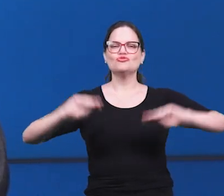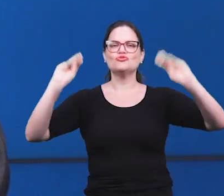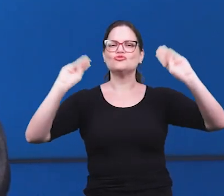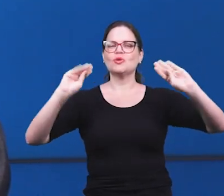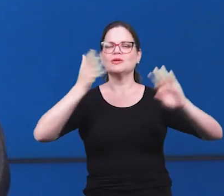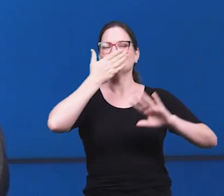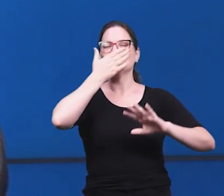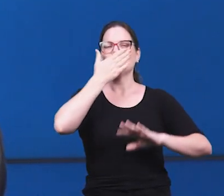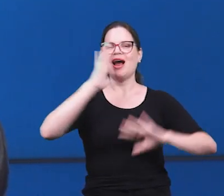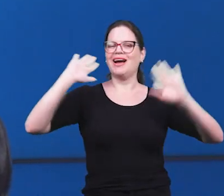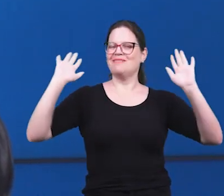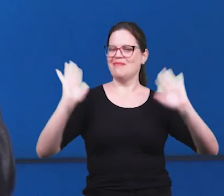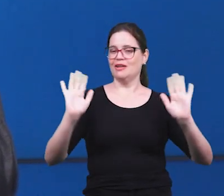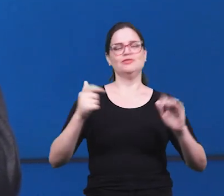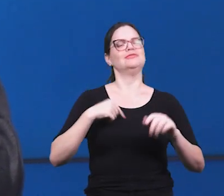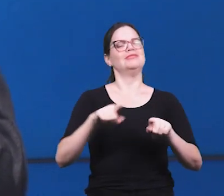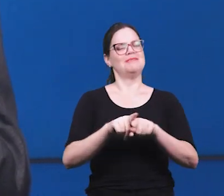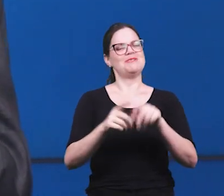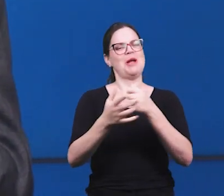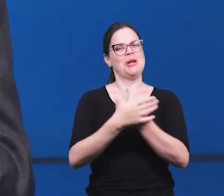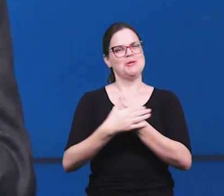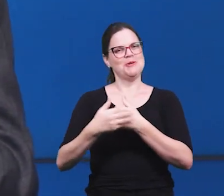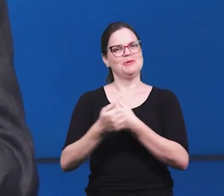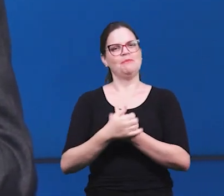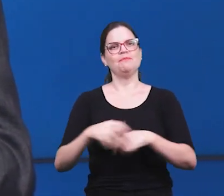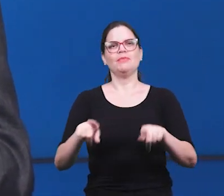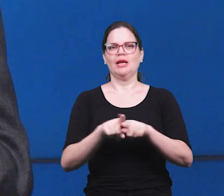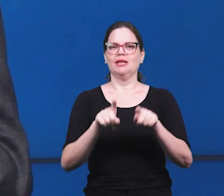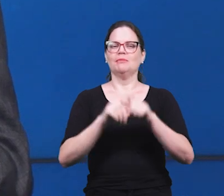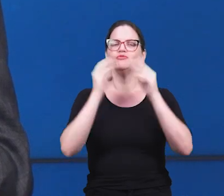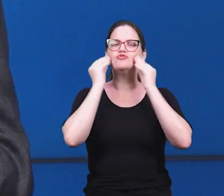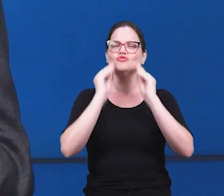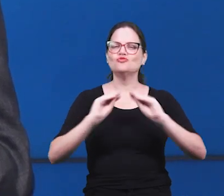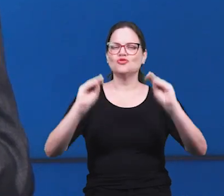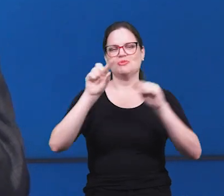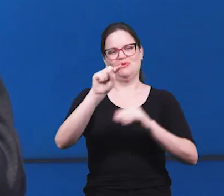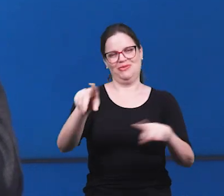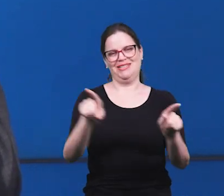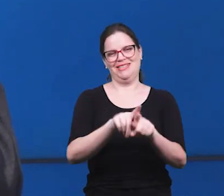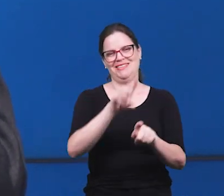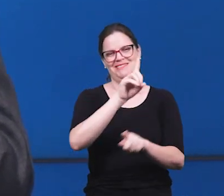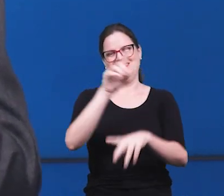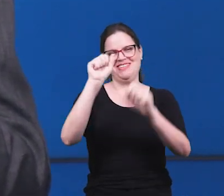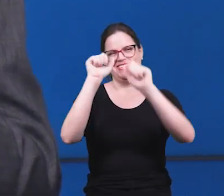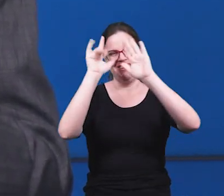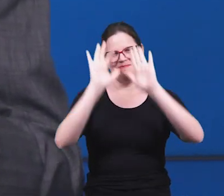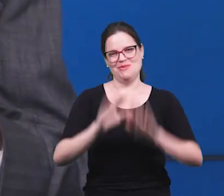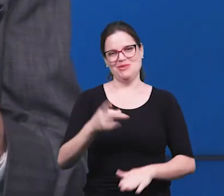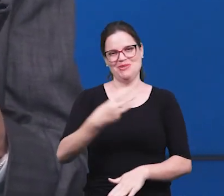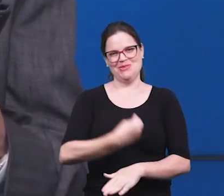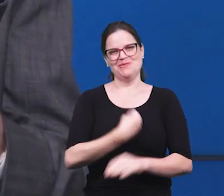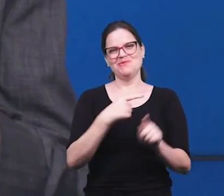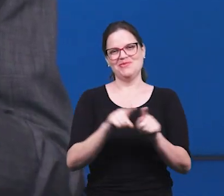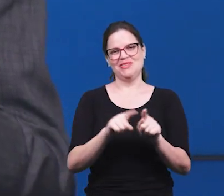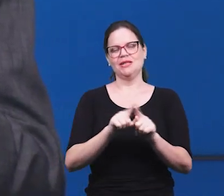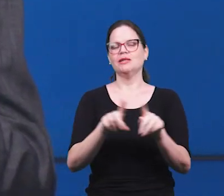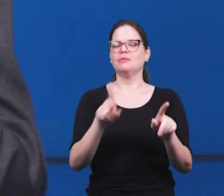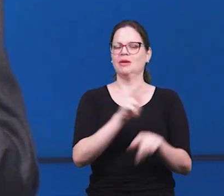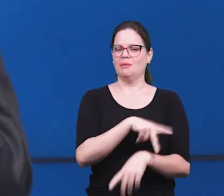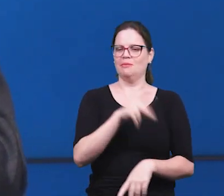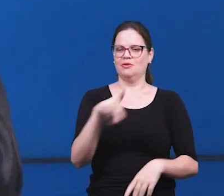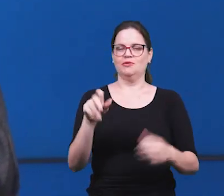com a sua mão, muito carinhosa também. Também enviamos beijos para você, que Deus te abençoe e que Deus abençoe também